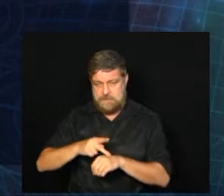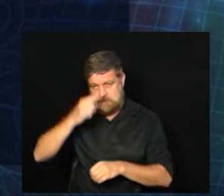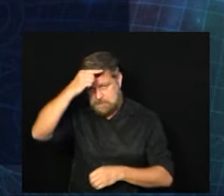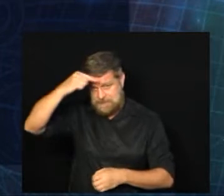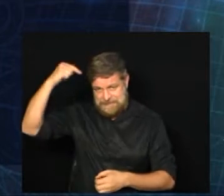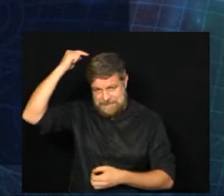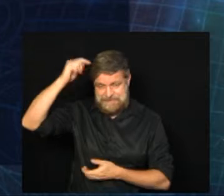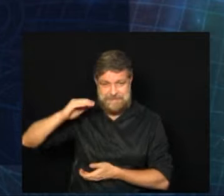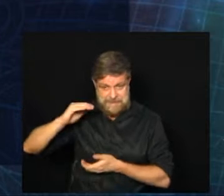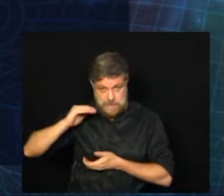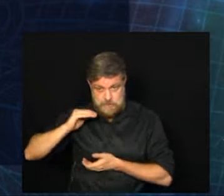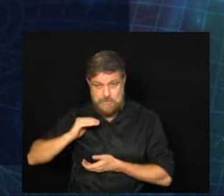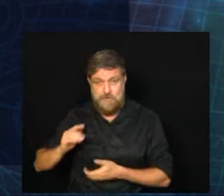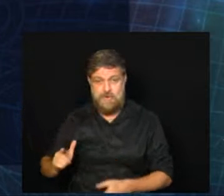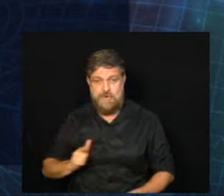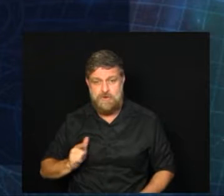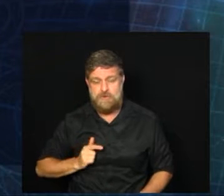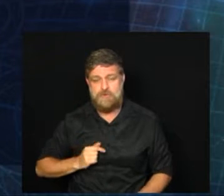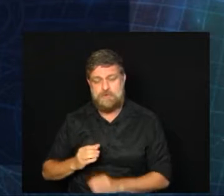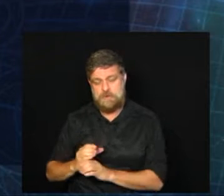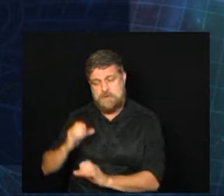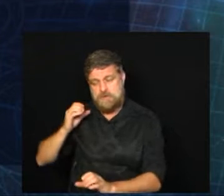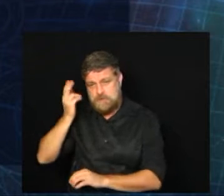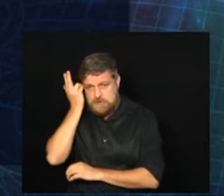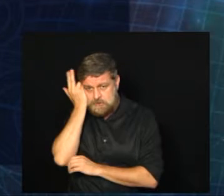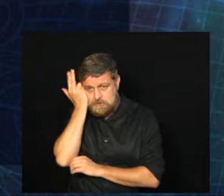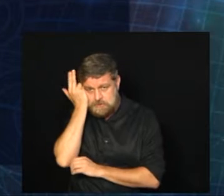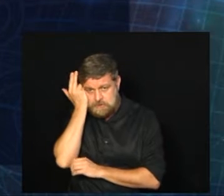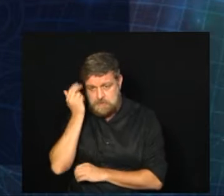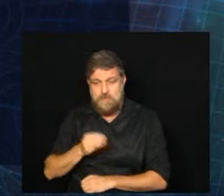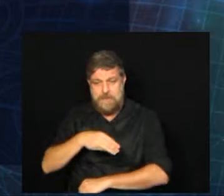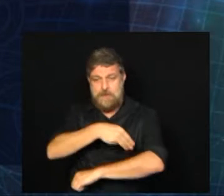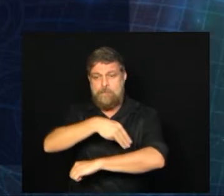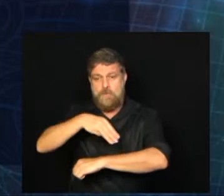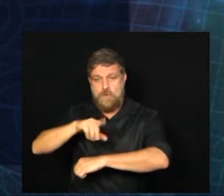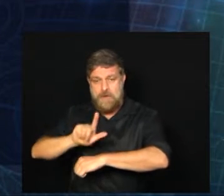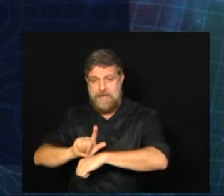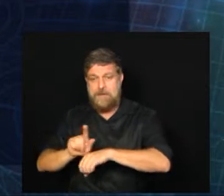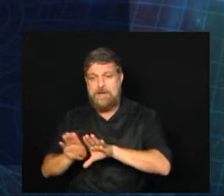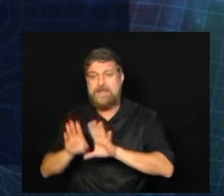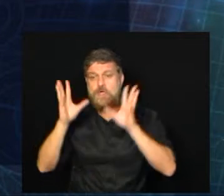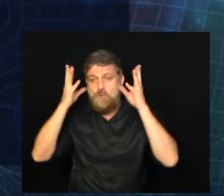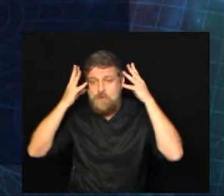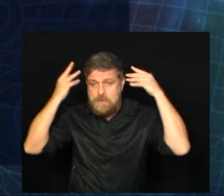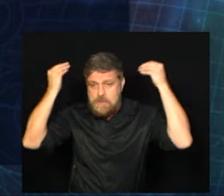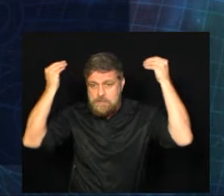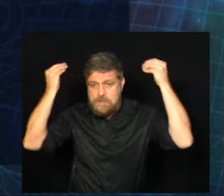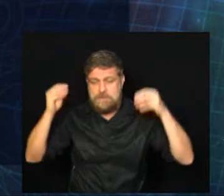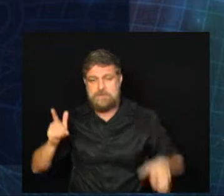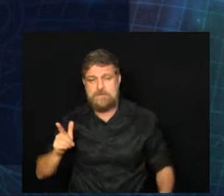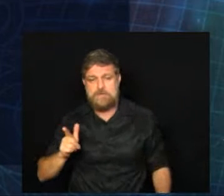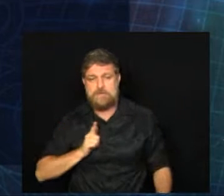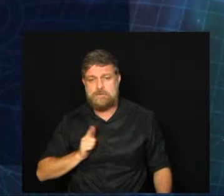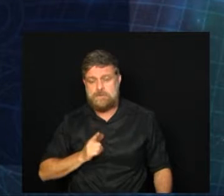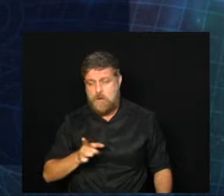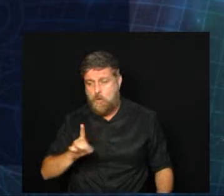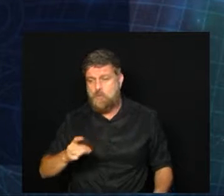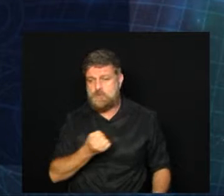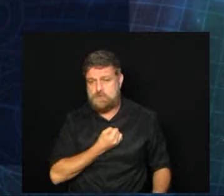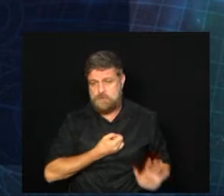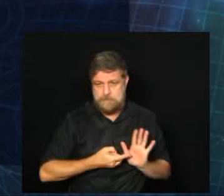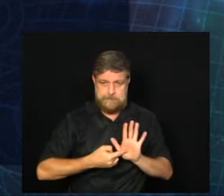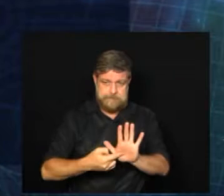os únicos com menos de 100 óbitos são Santo Antônio de Posse, Engenheiro Coelho, Morungaba e Olambra. De acordo com esta última